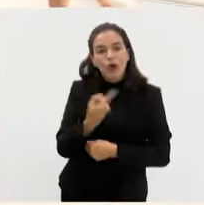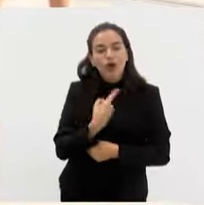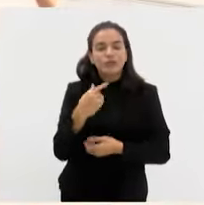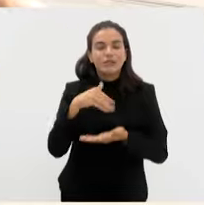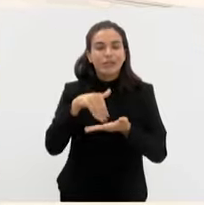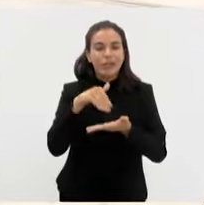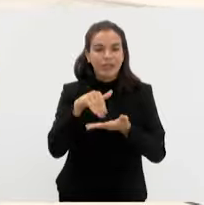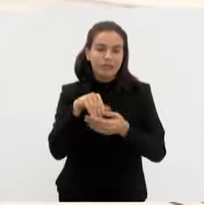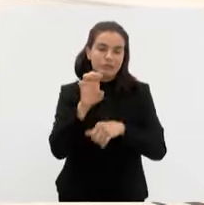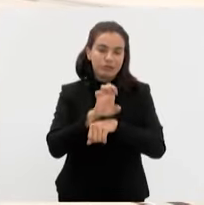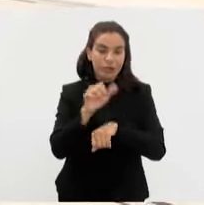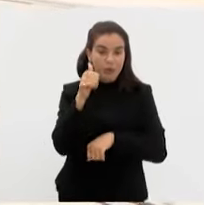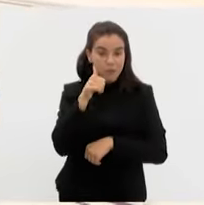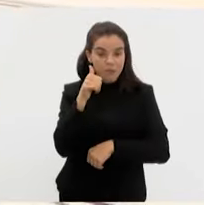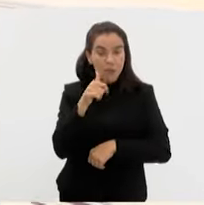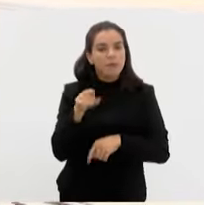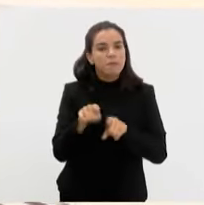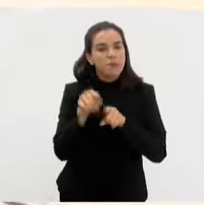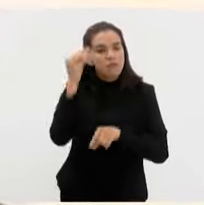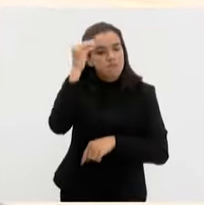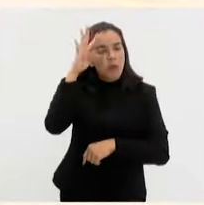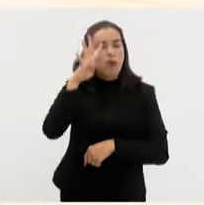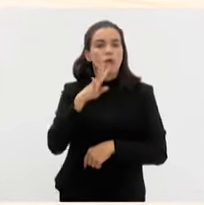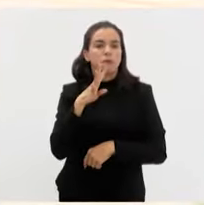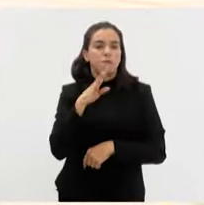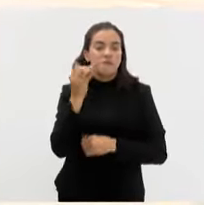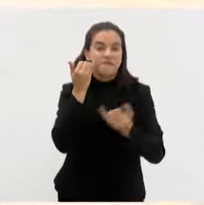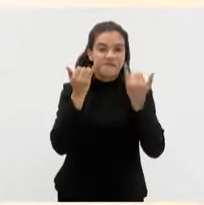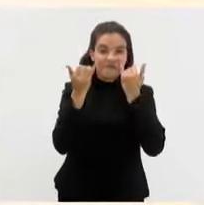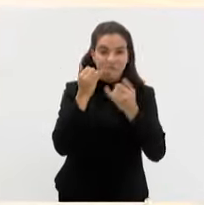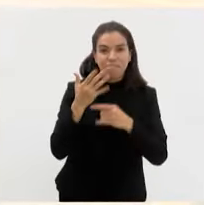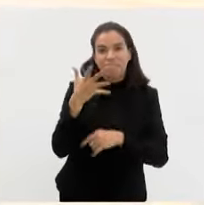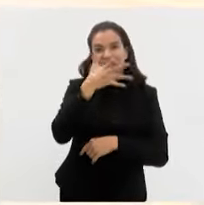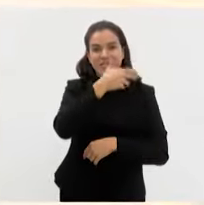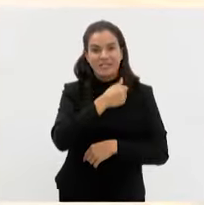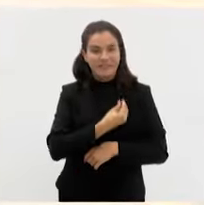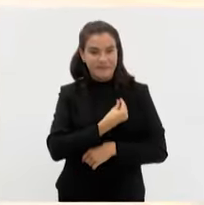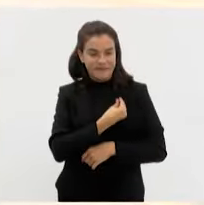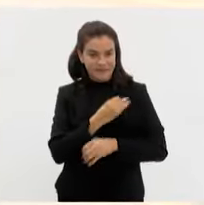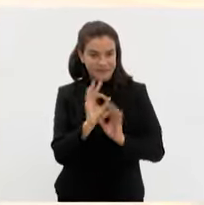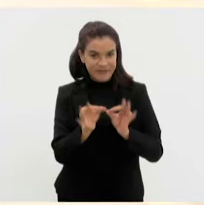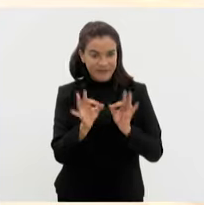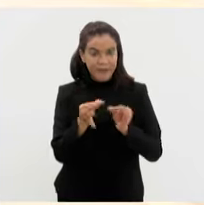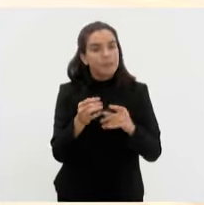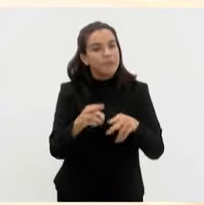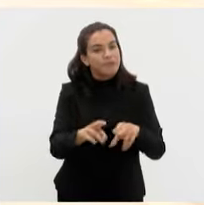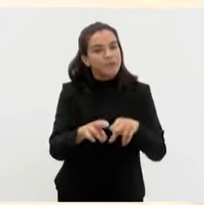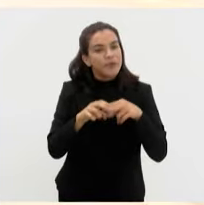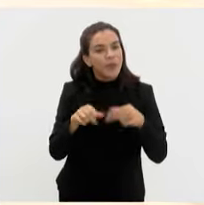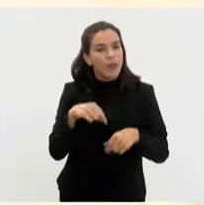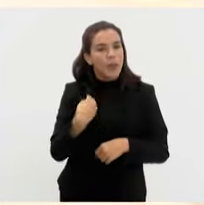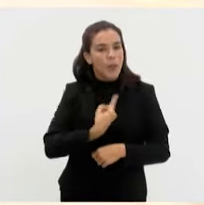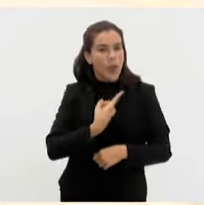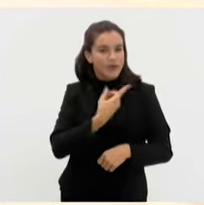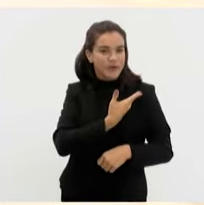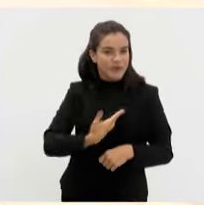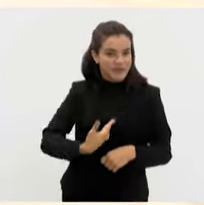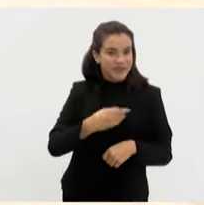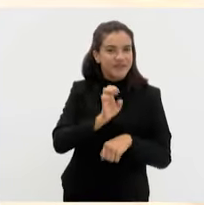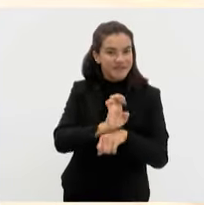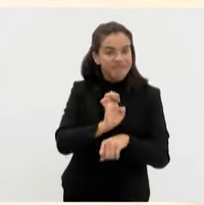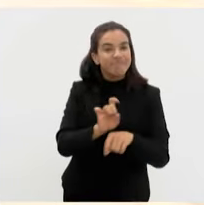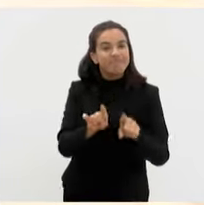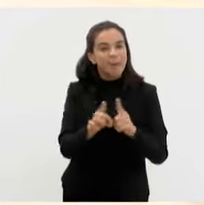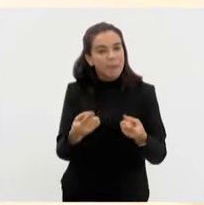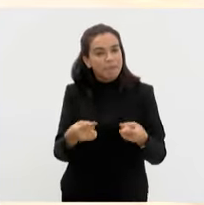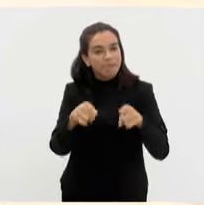Estado da Mulher, entendemos que conhecimento e informação salvam vidas. Justamente por isso, nós, enquanto Governo de Estado, fazemos